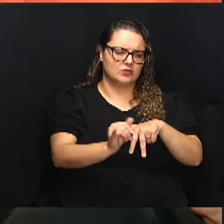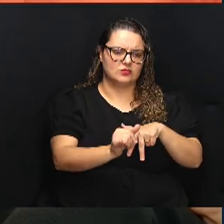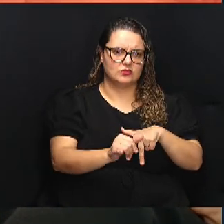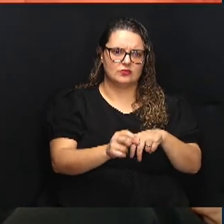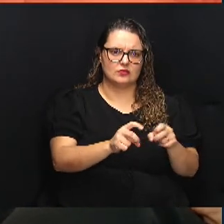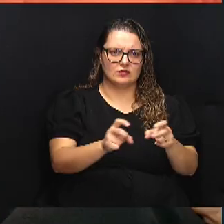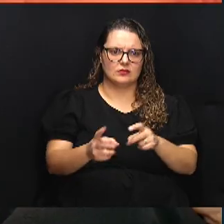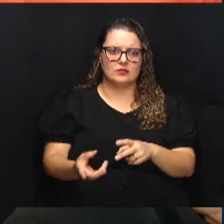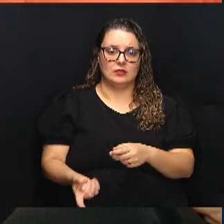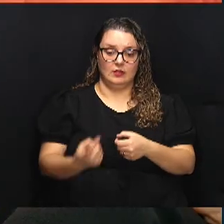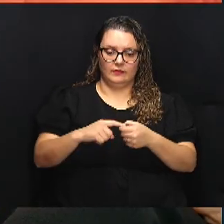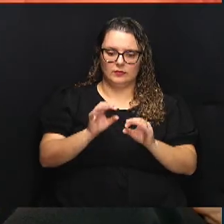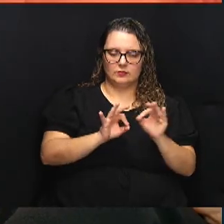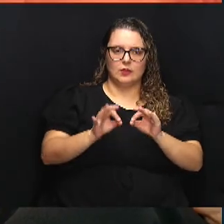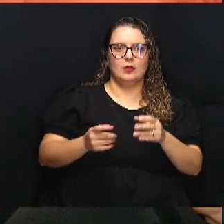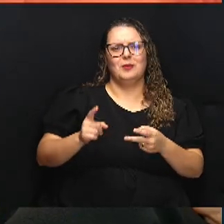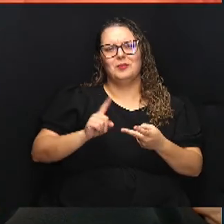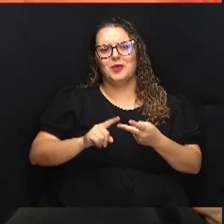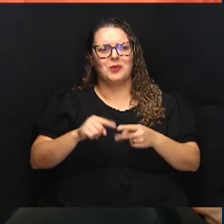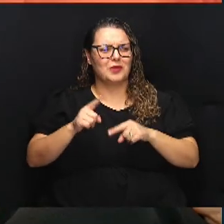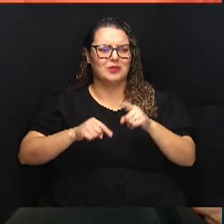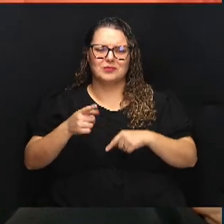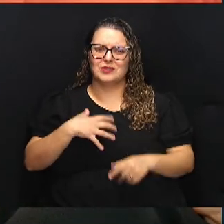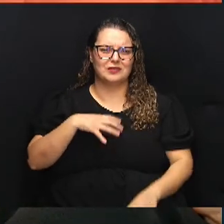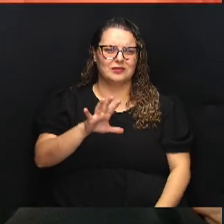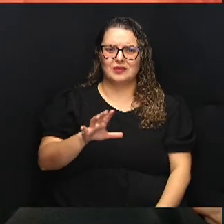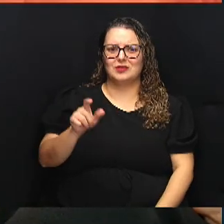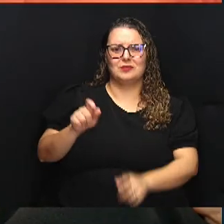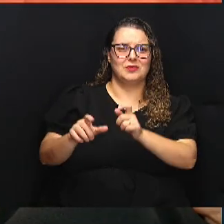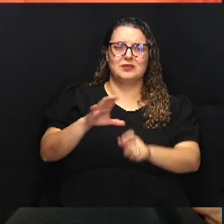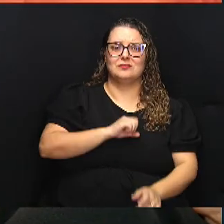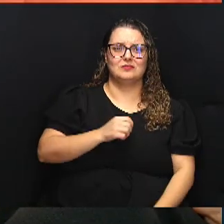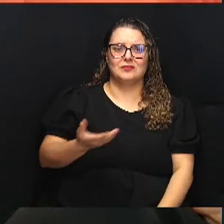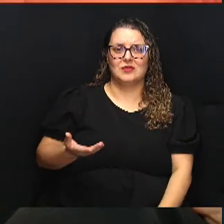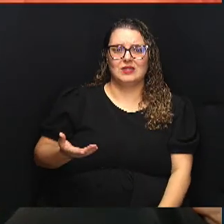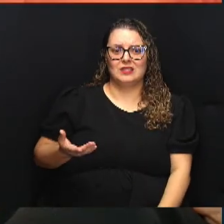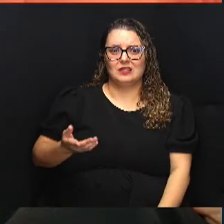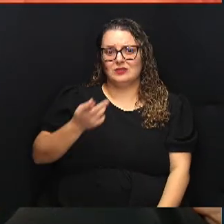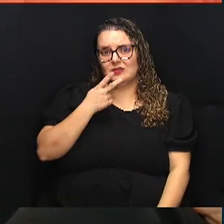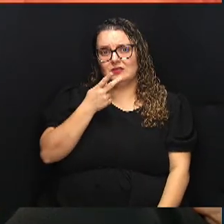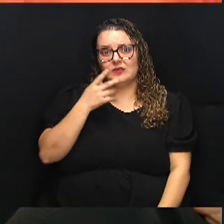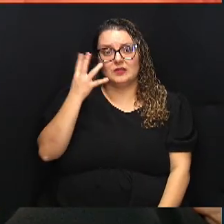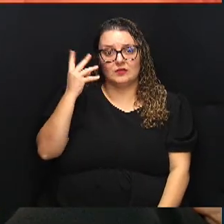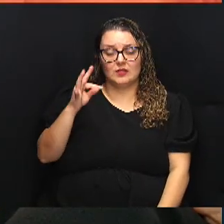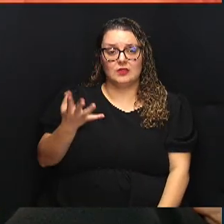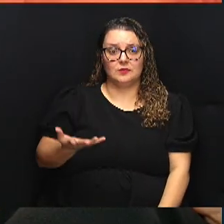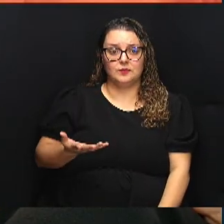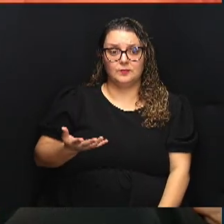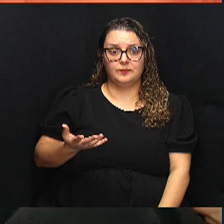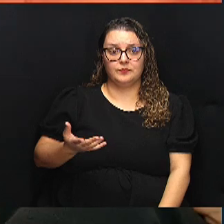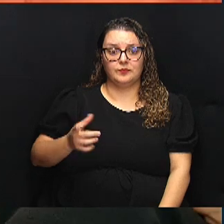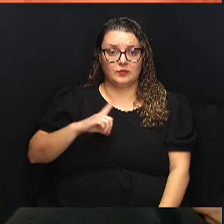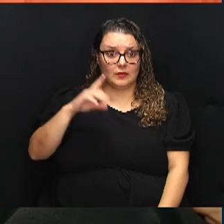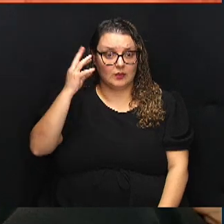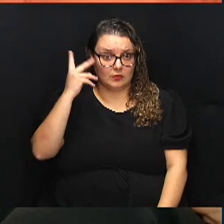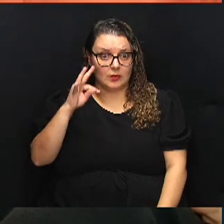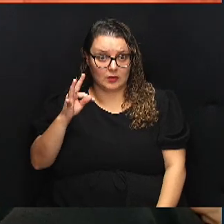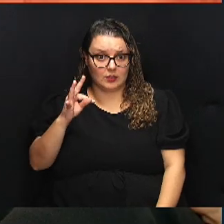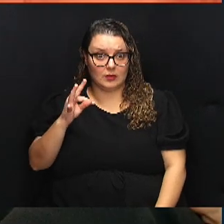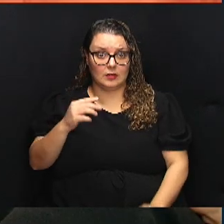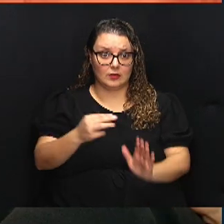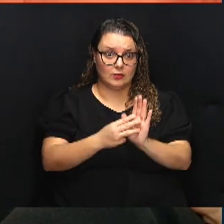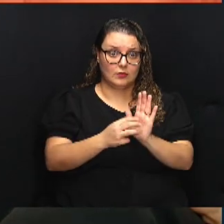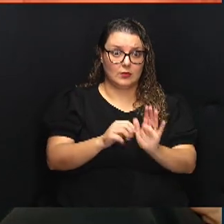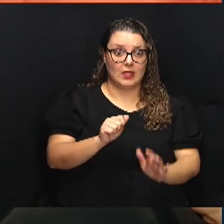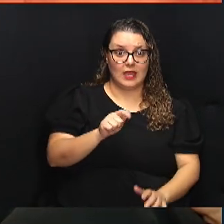volta e arruma. O meu produto não é isso aqui que o pessoal gosta. Tem até, vamos falar de teoria agora, né? Tem uma teoria, metodologia